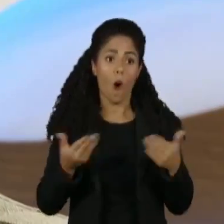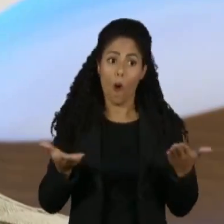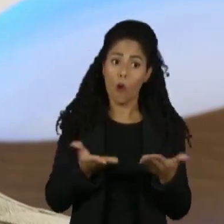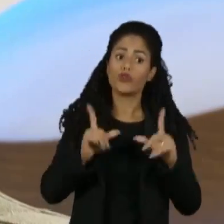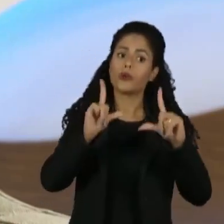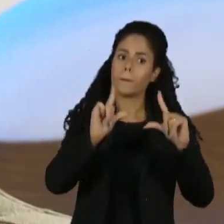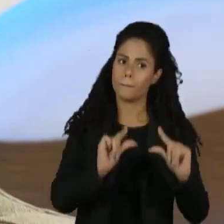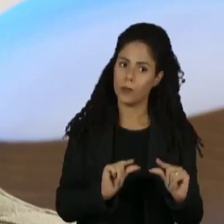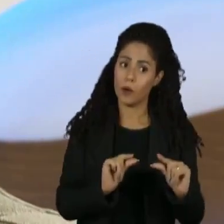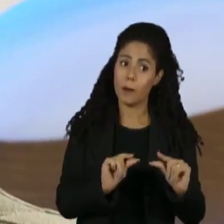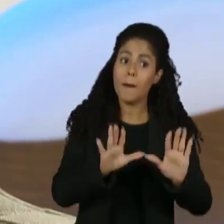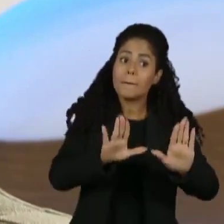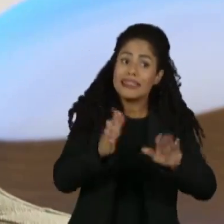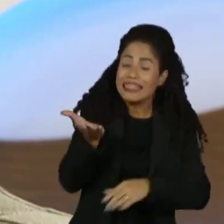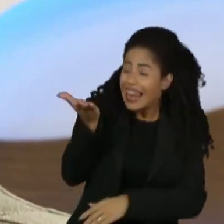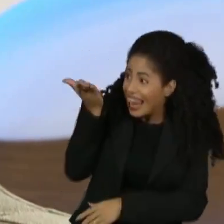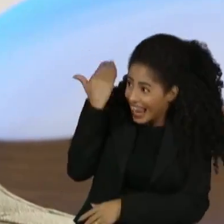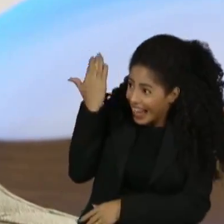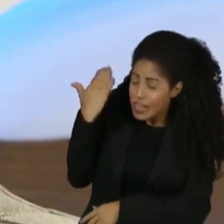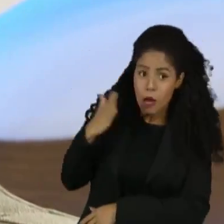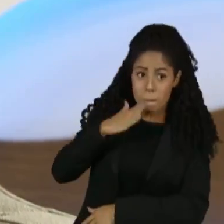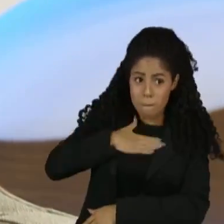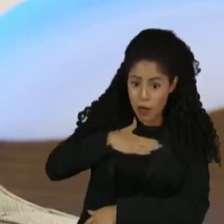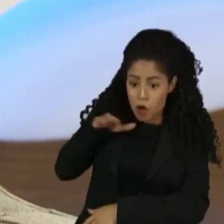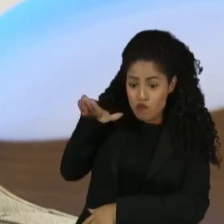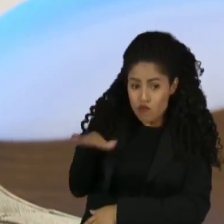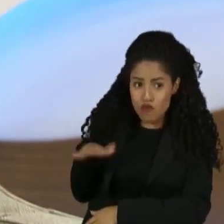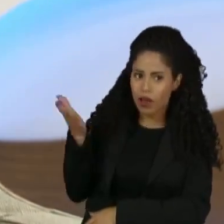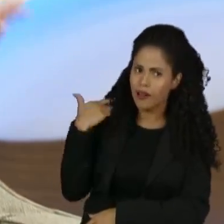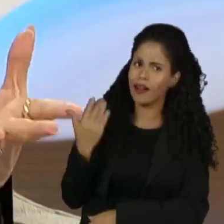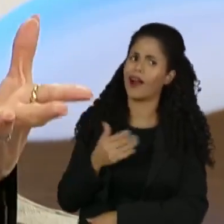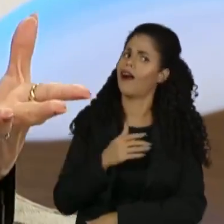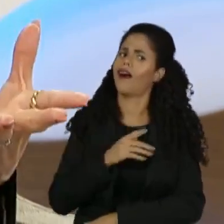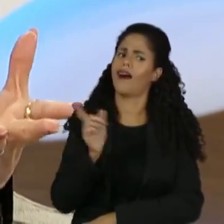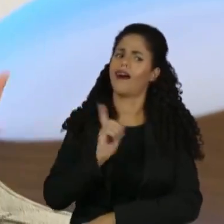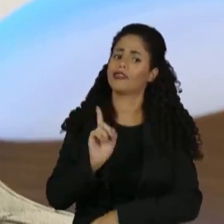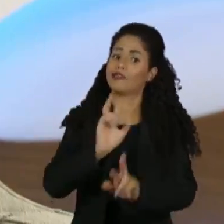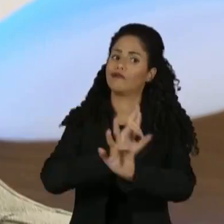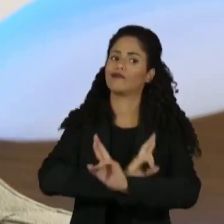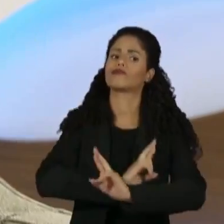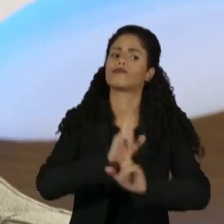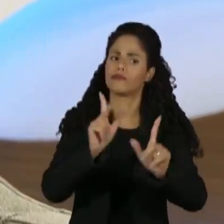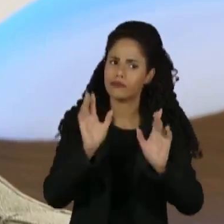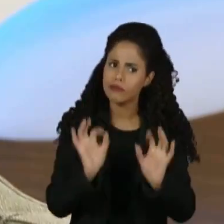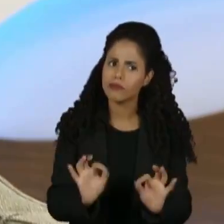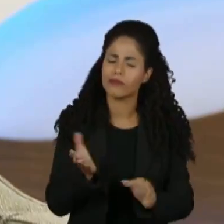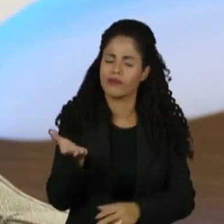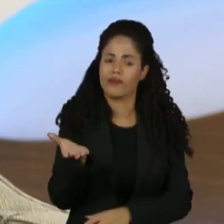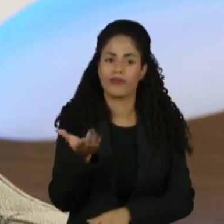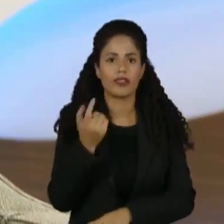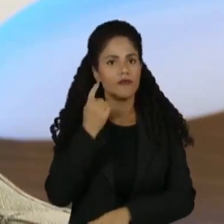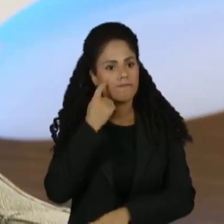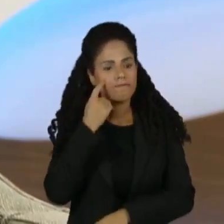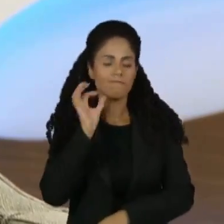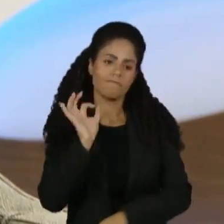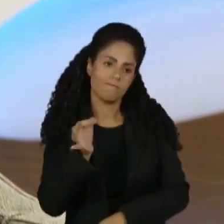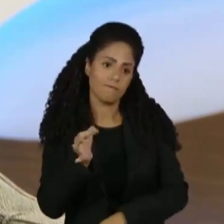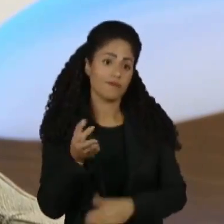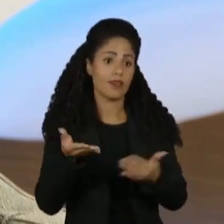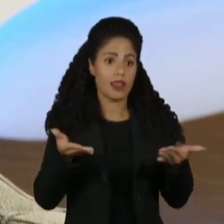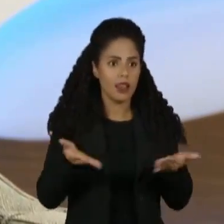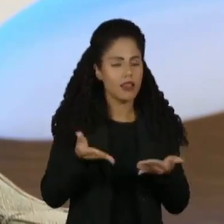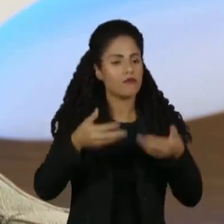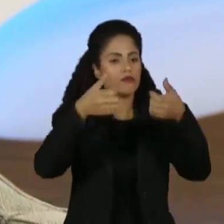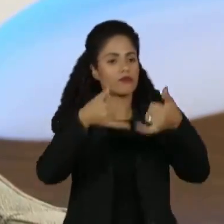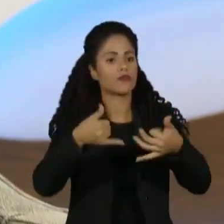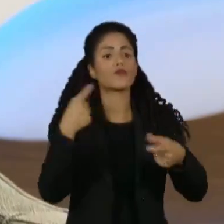menos, mas na minha época, é engraçado falar na minha época, mas nessa época, claro que sim. E eu falo